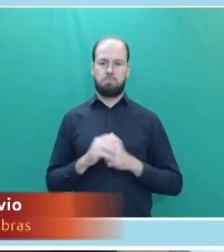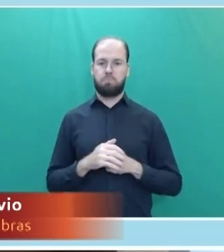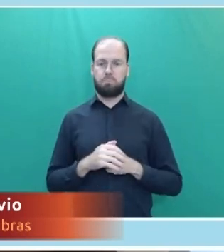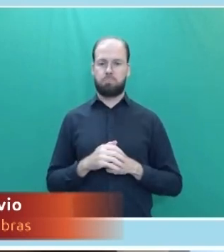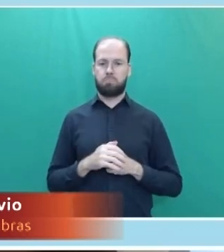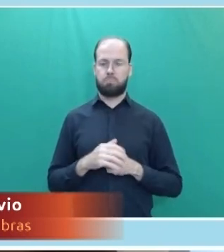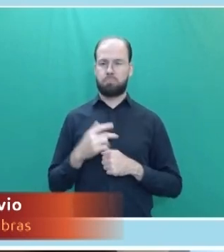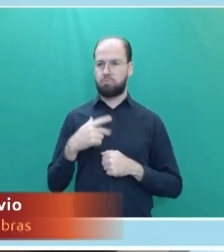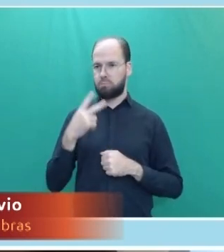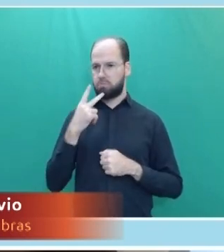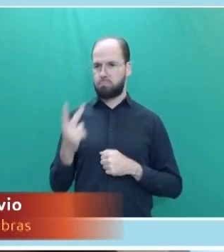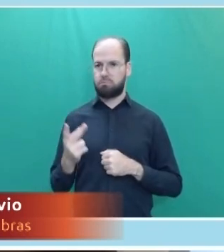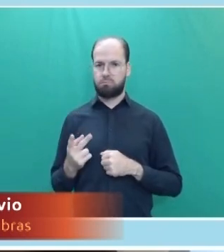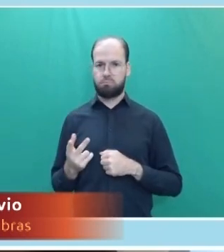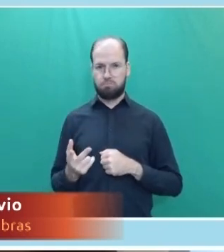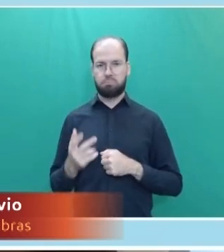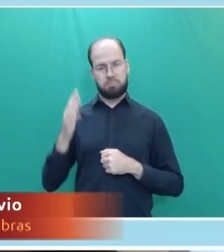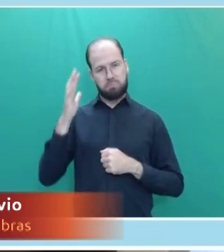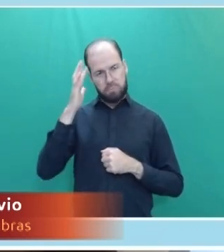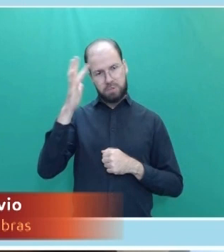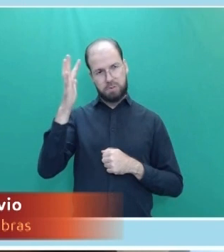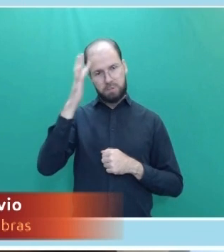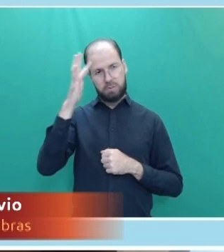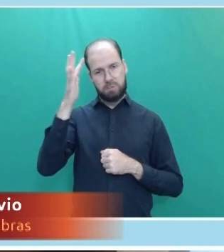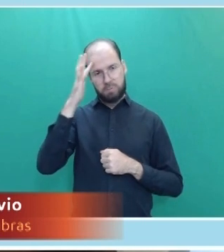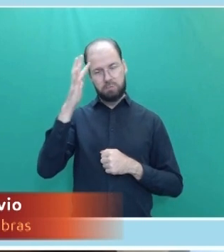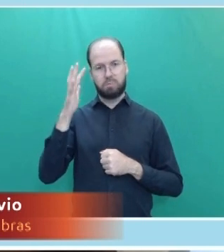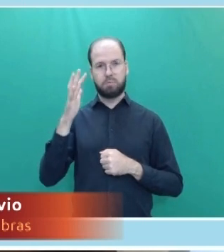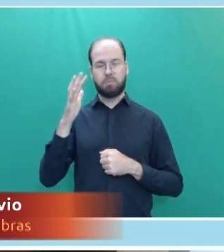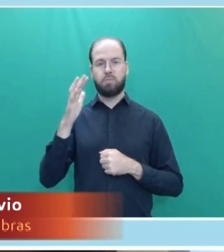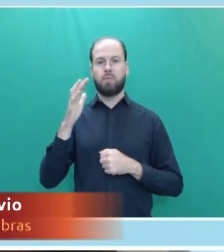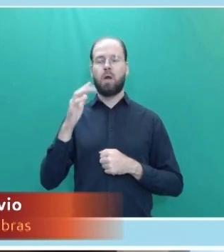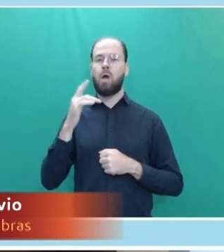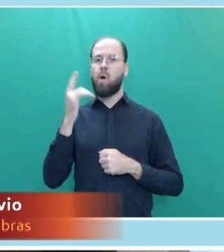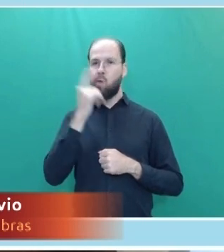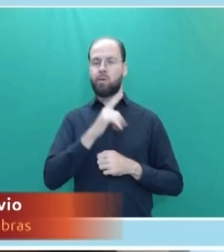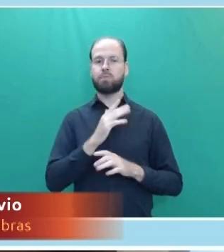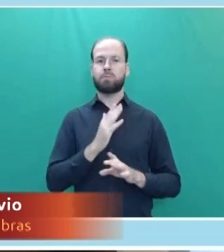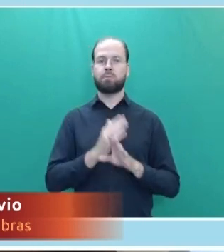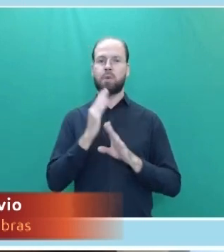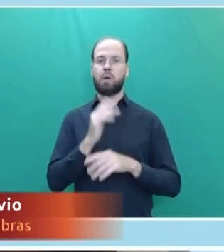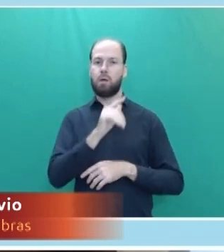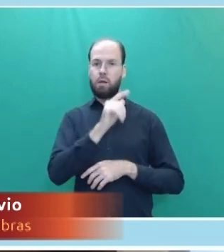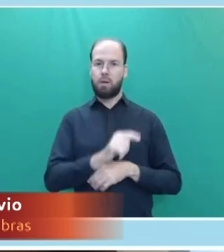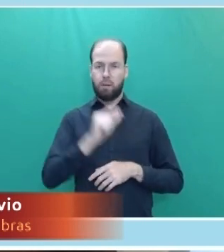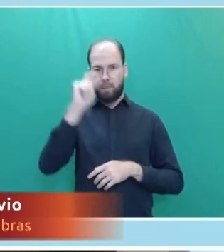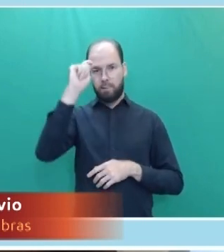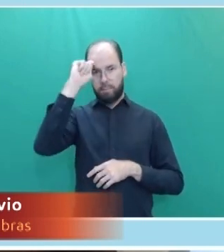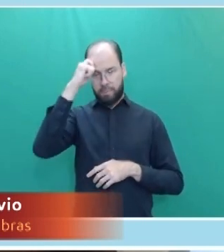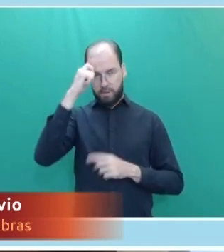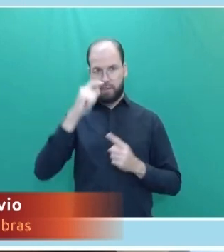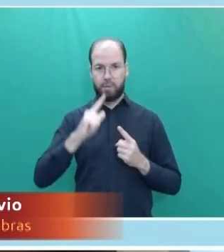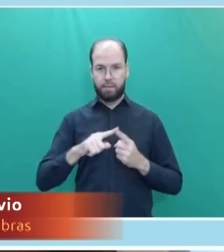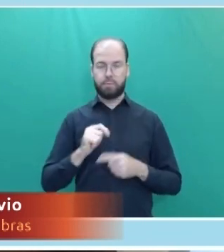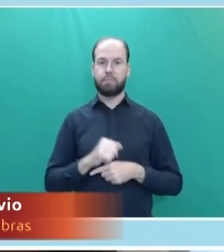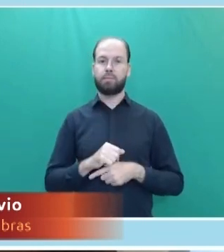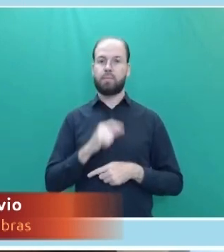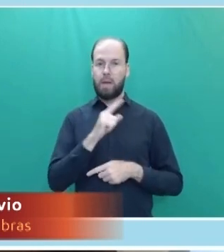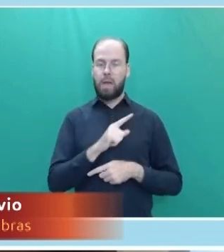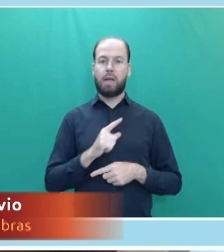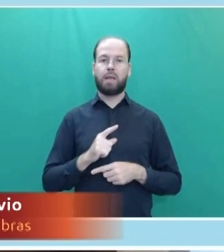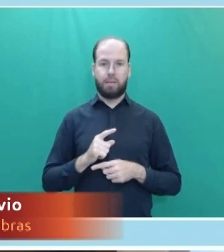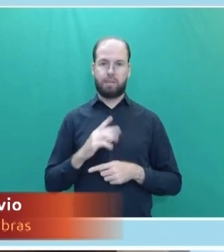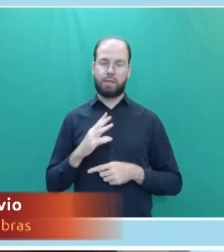cara, pensei, e cheguei no simples fato de que ela é preta, ela é uma